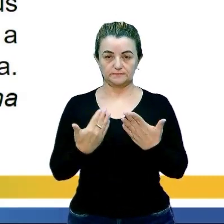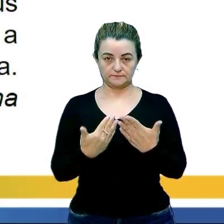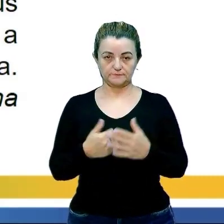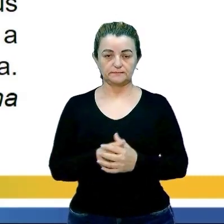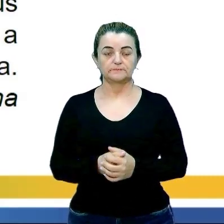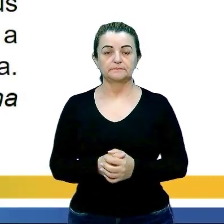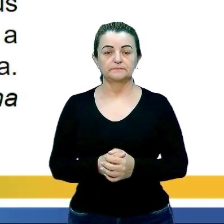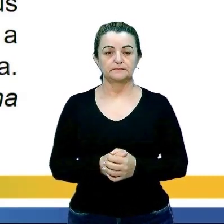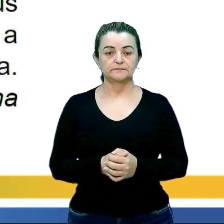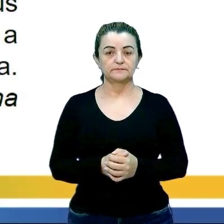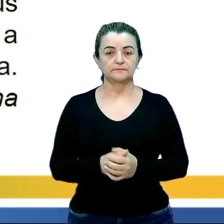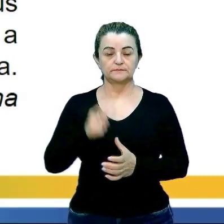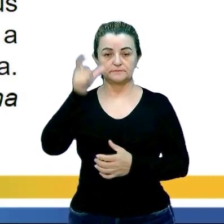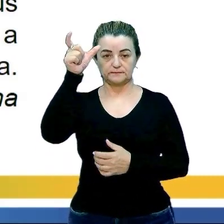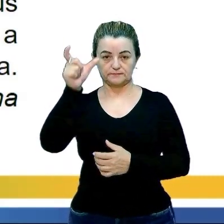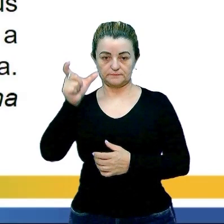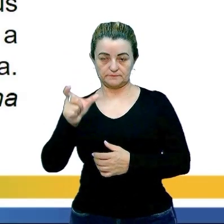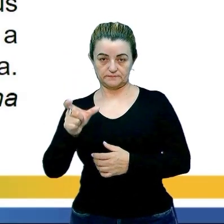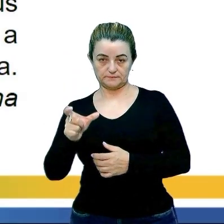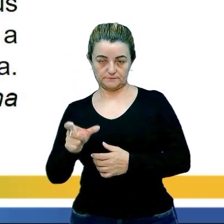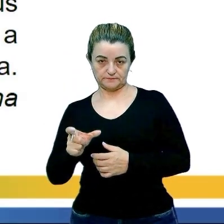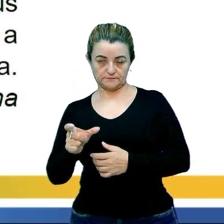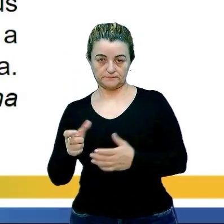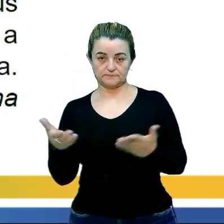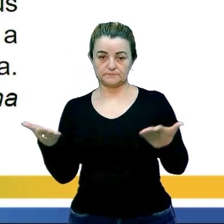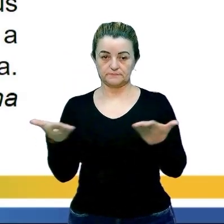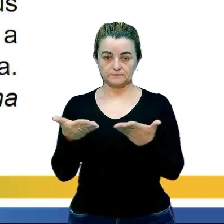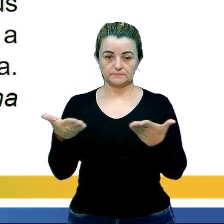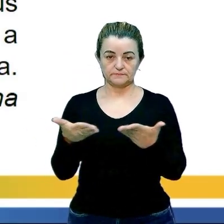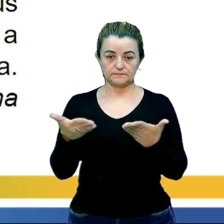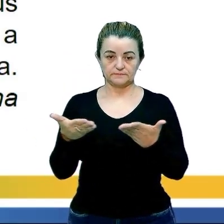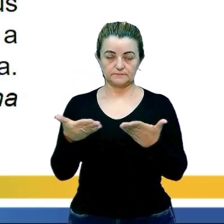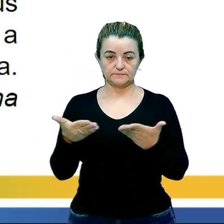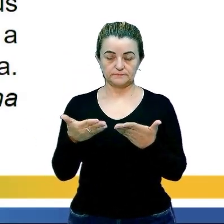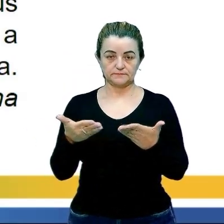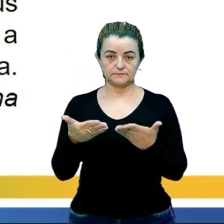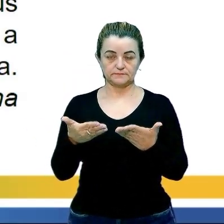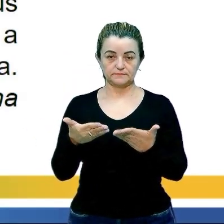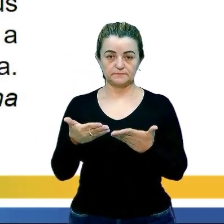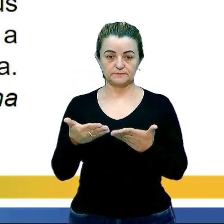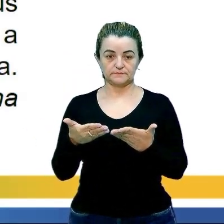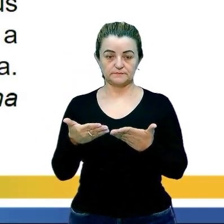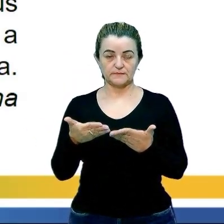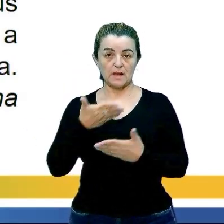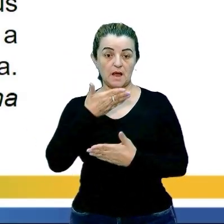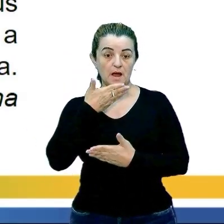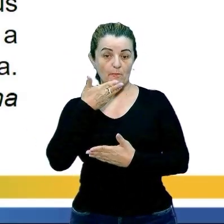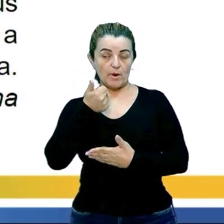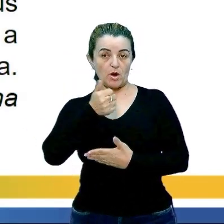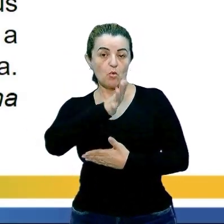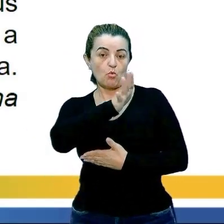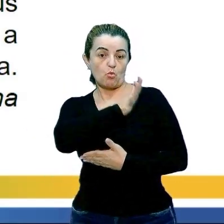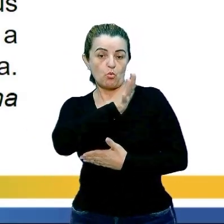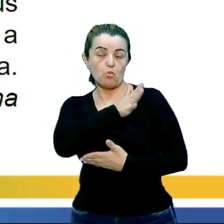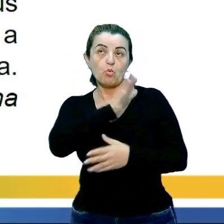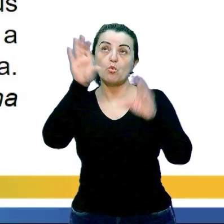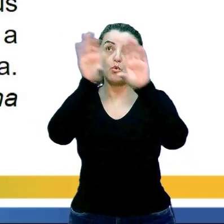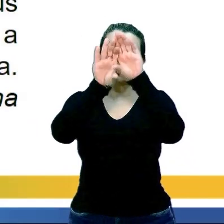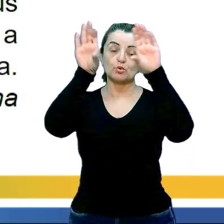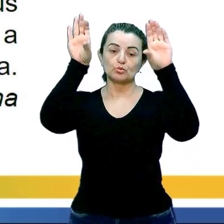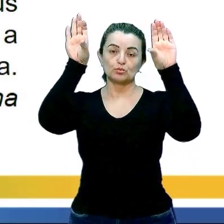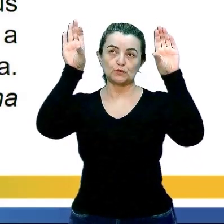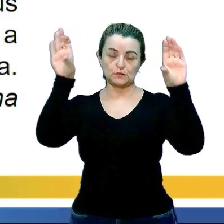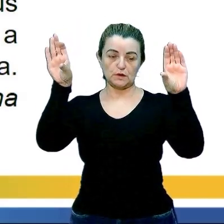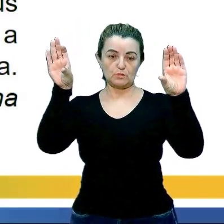assim, a humana condição. Custa o rico no céu, afirma o povo e não